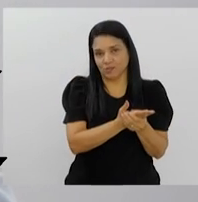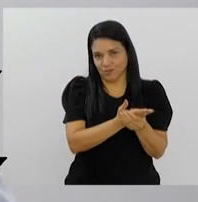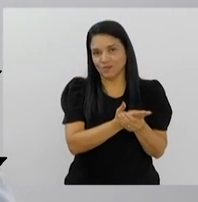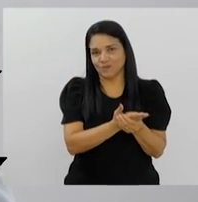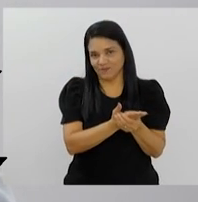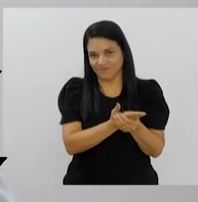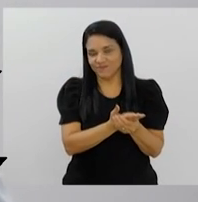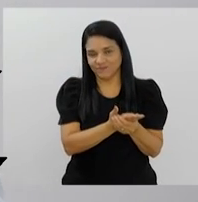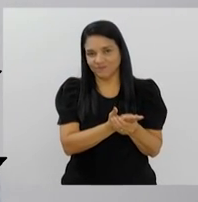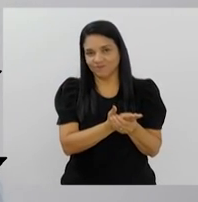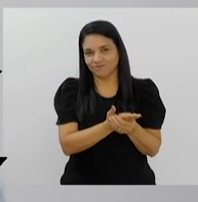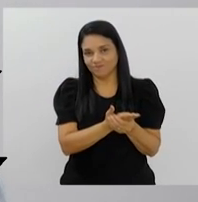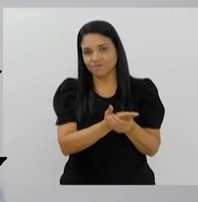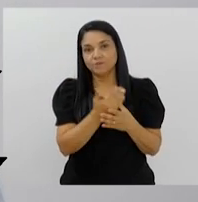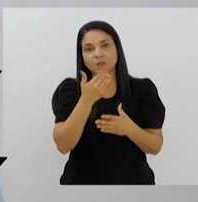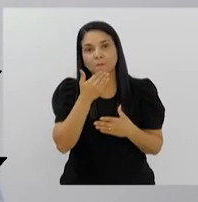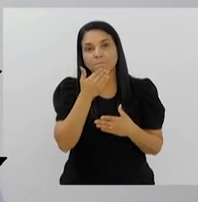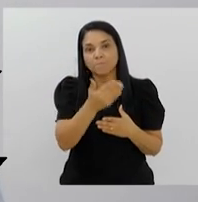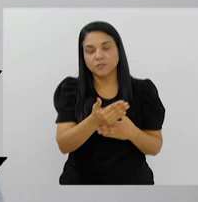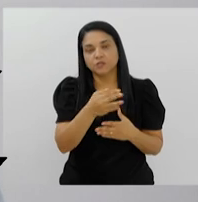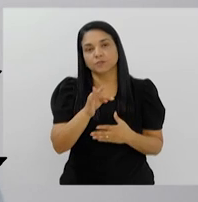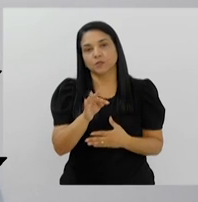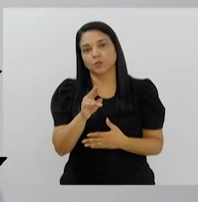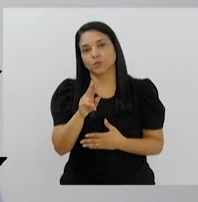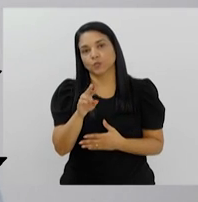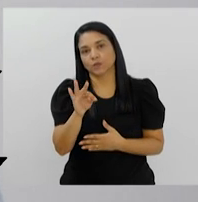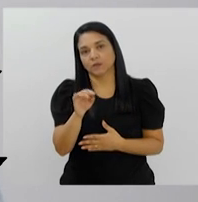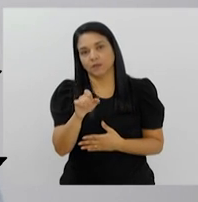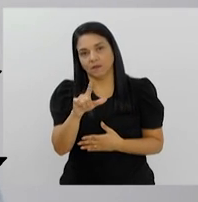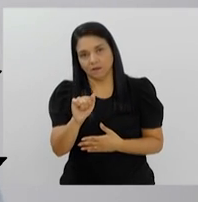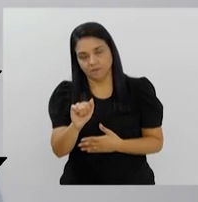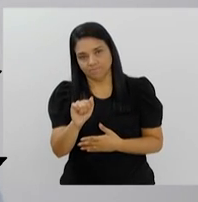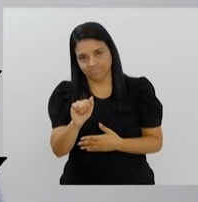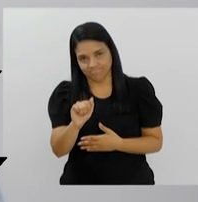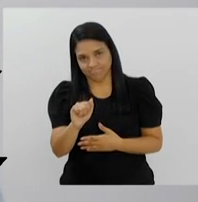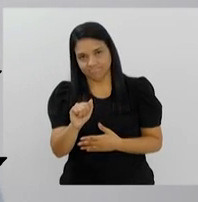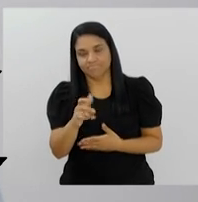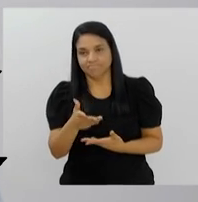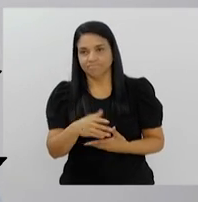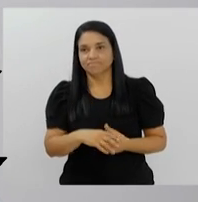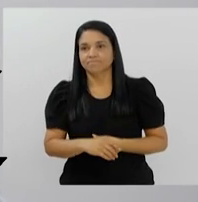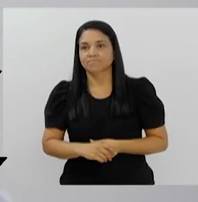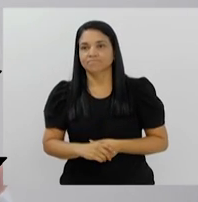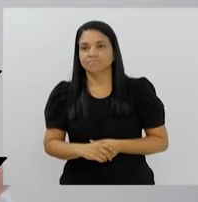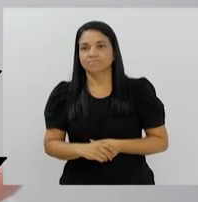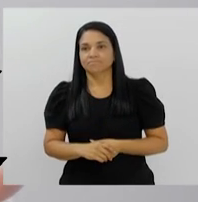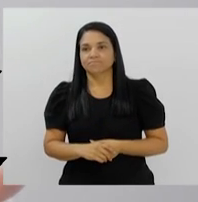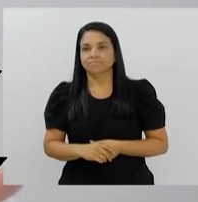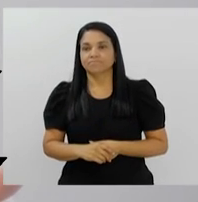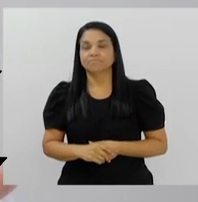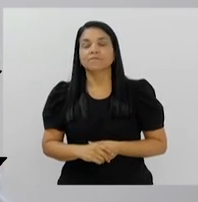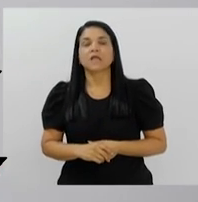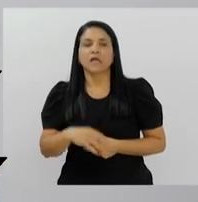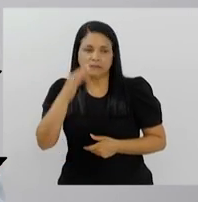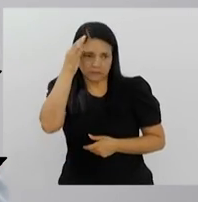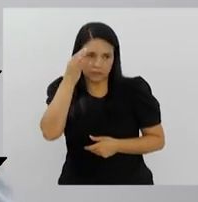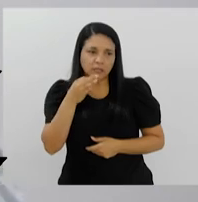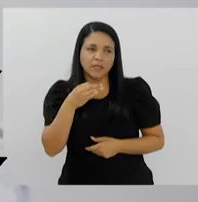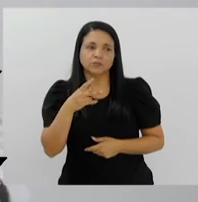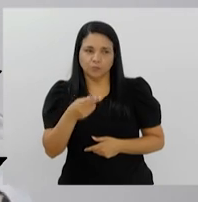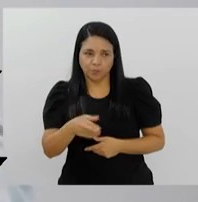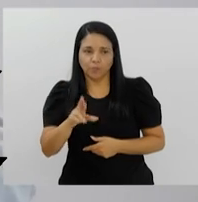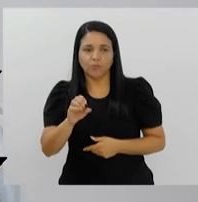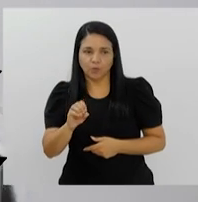ação pedindo uma tutela antecipada e a gente até compreende isso